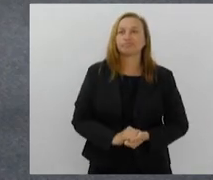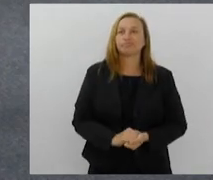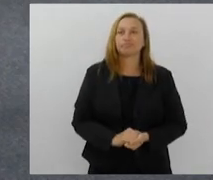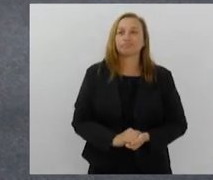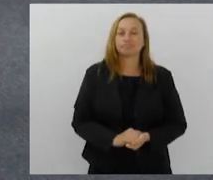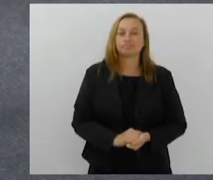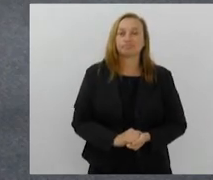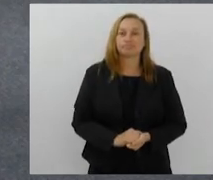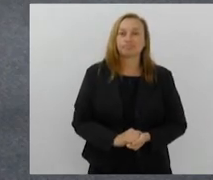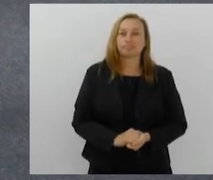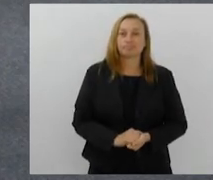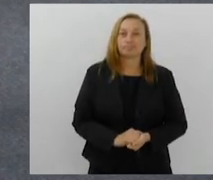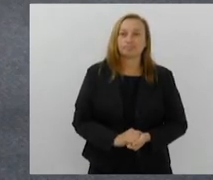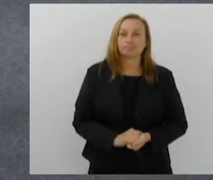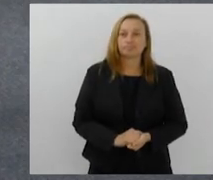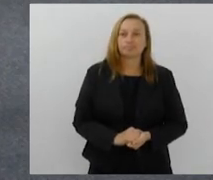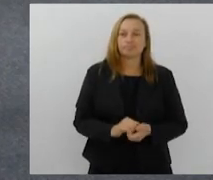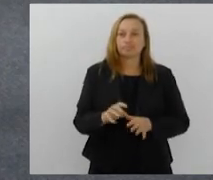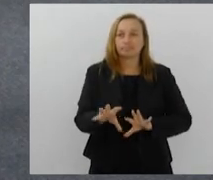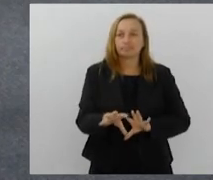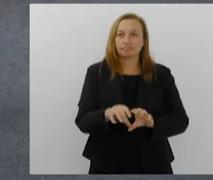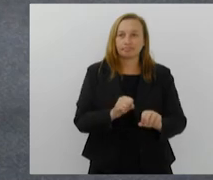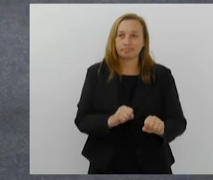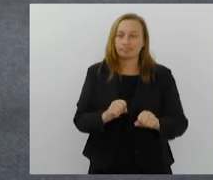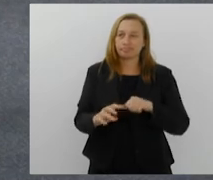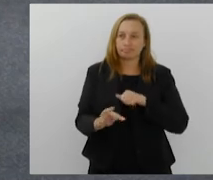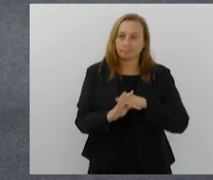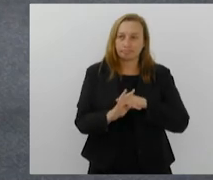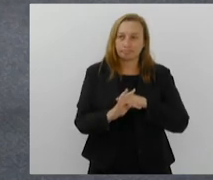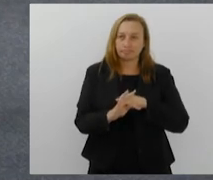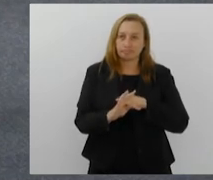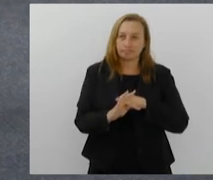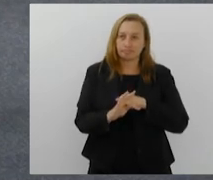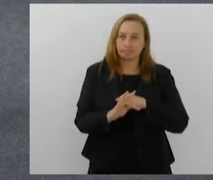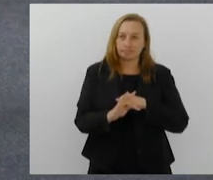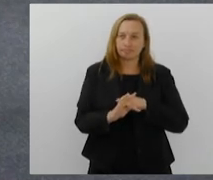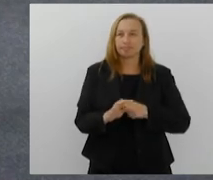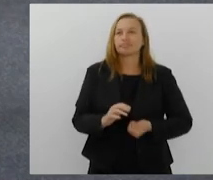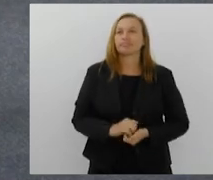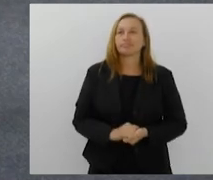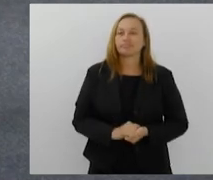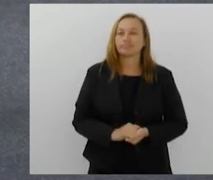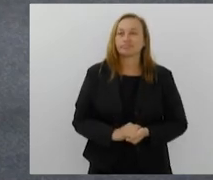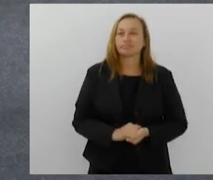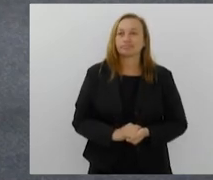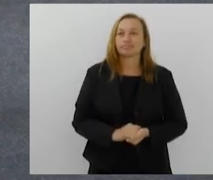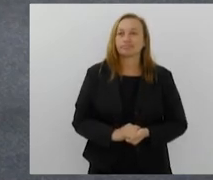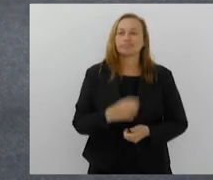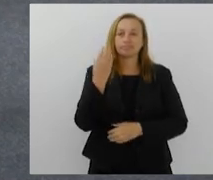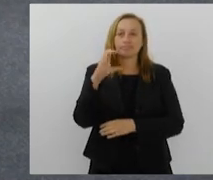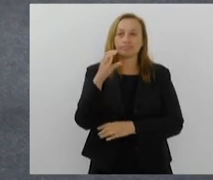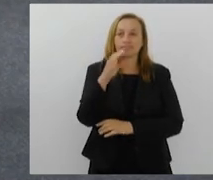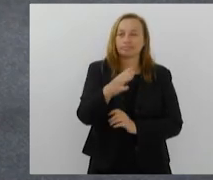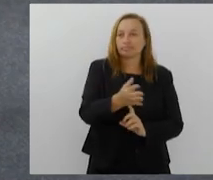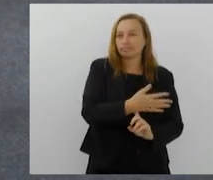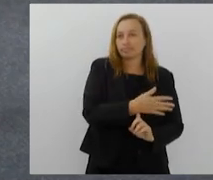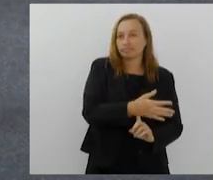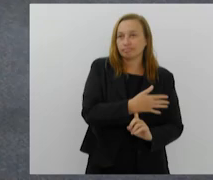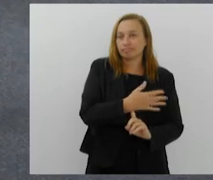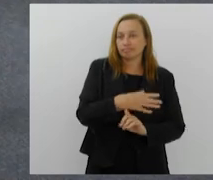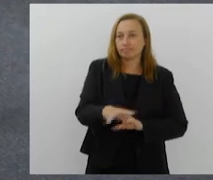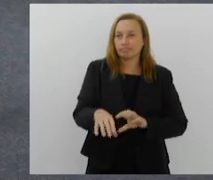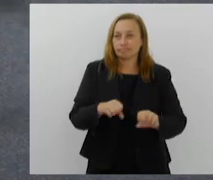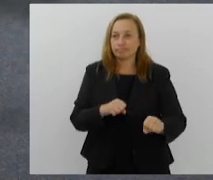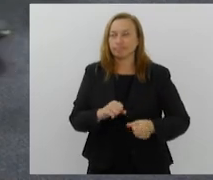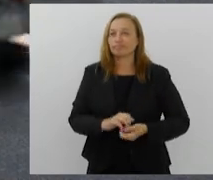legislativo, articulada com a formação técnica e com o compromisso das estruturas de ciência, tecnologia e formação para as próximas